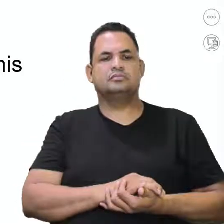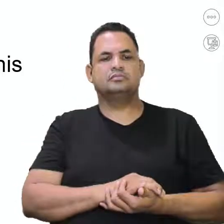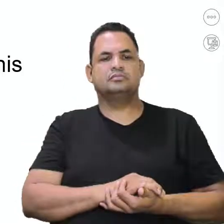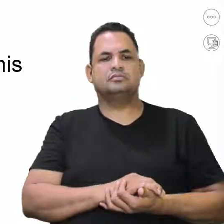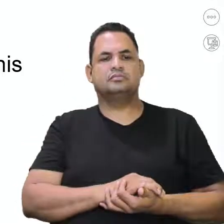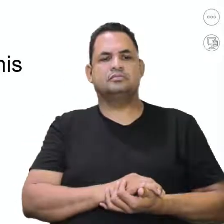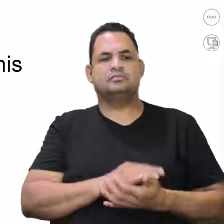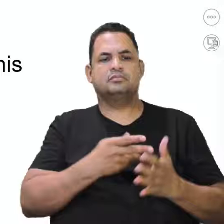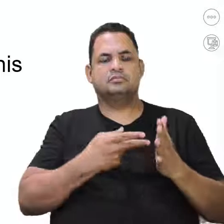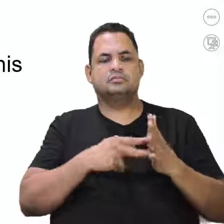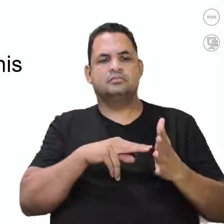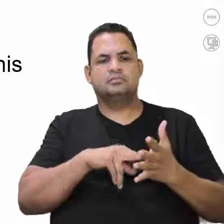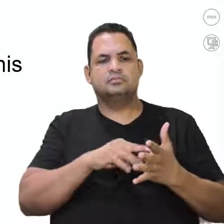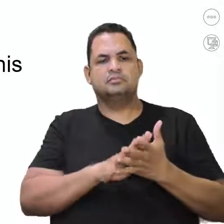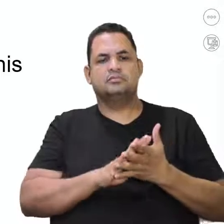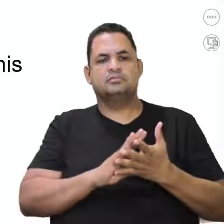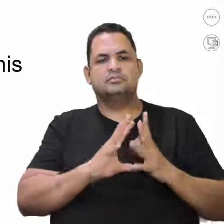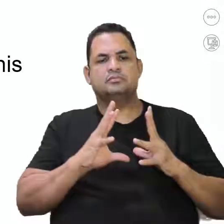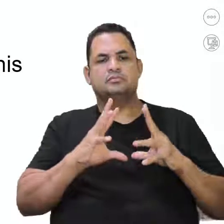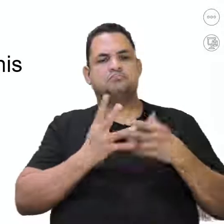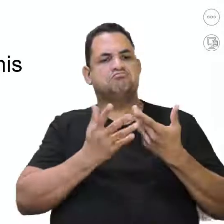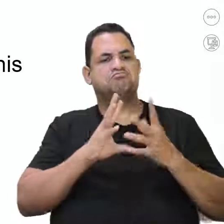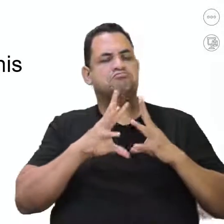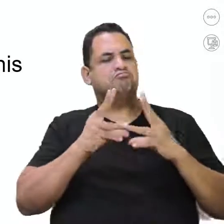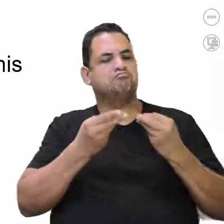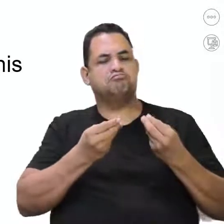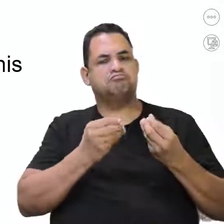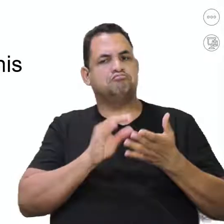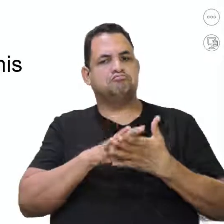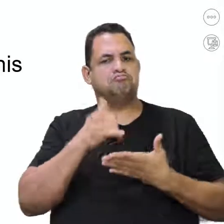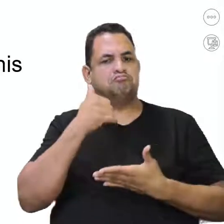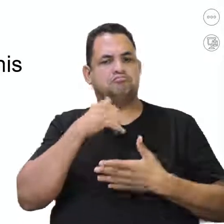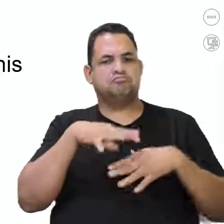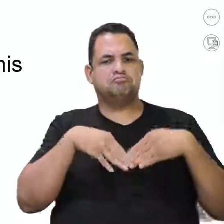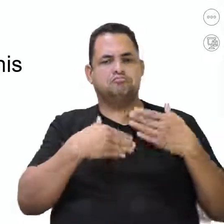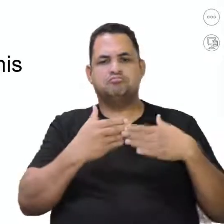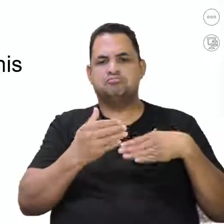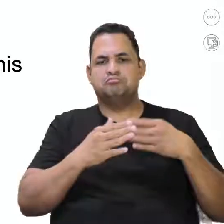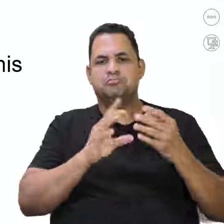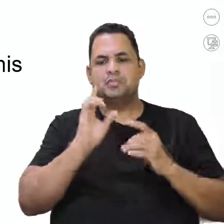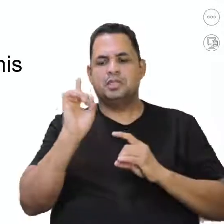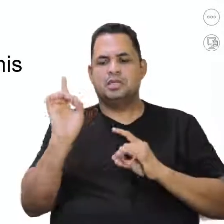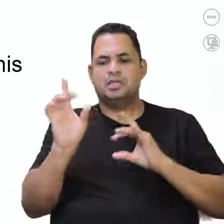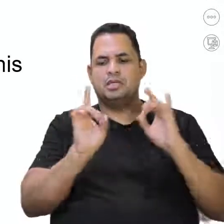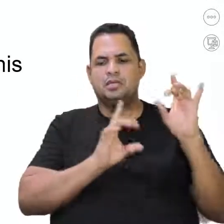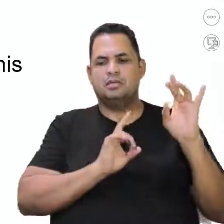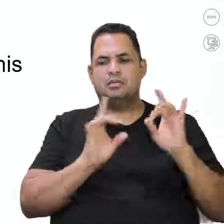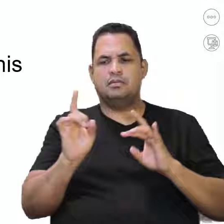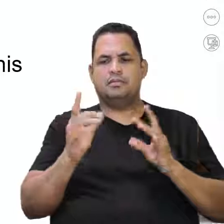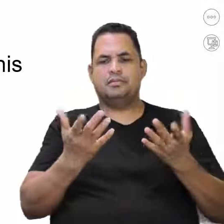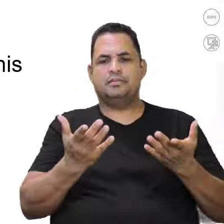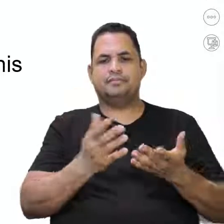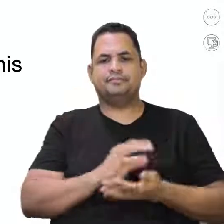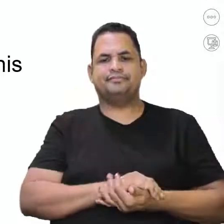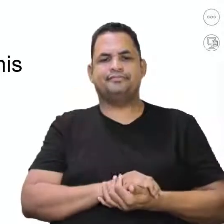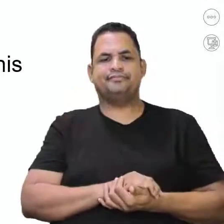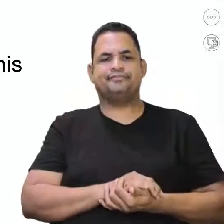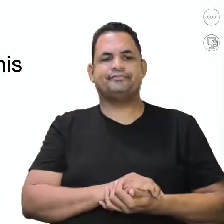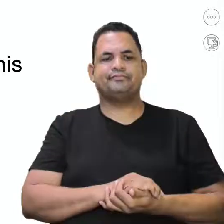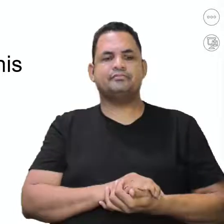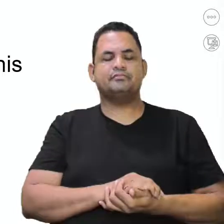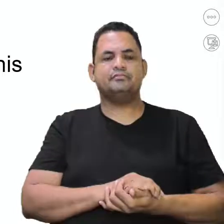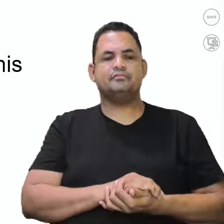every. Every, que significa o quê? Tradução: todo, toda, todos, todas, cada. Tudo